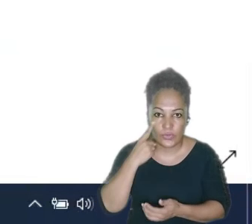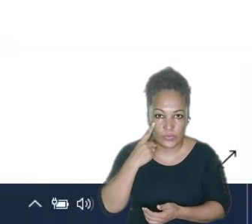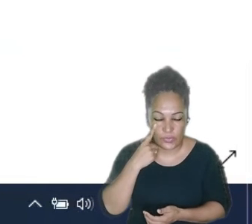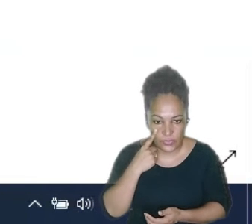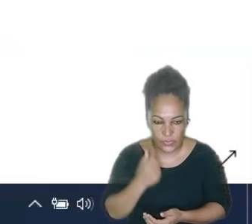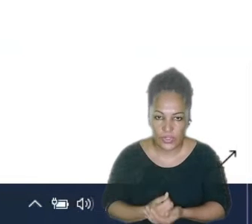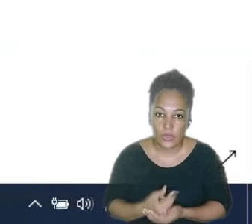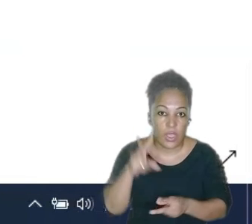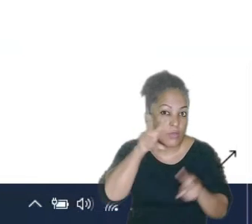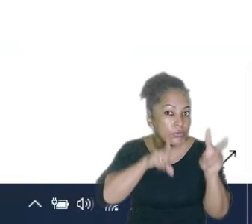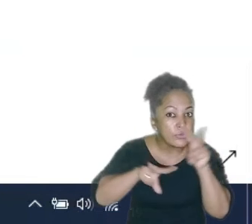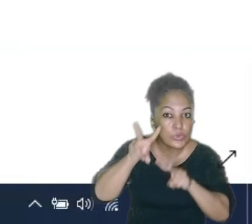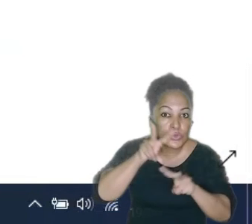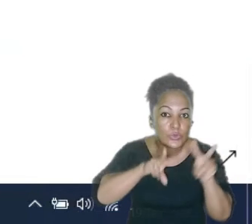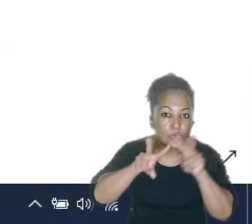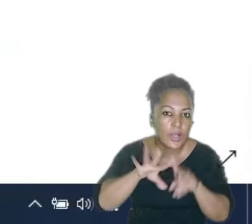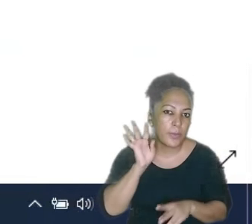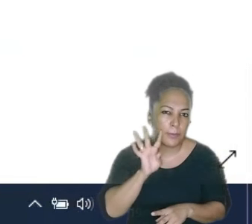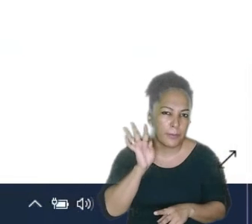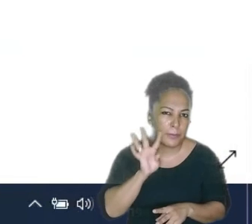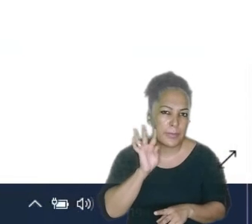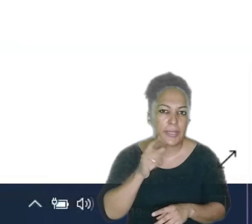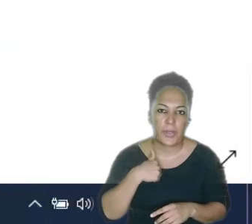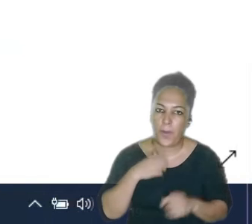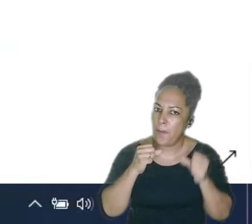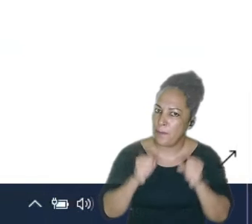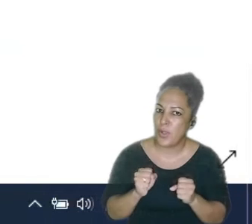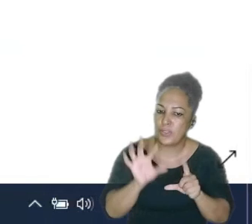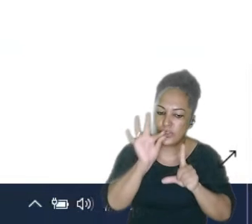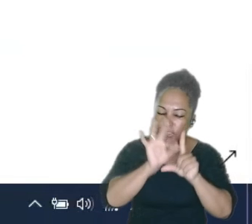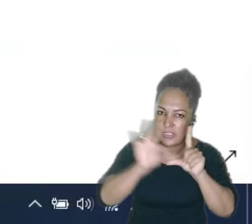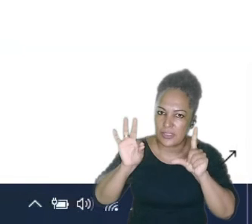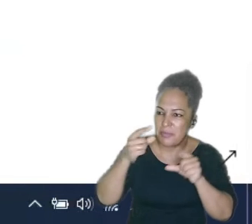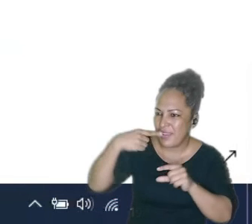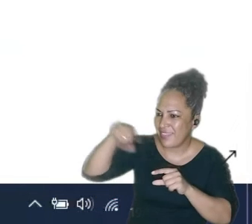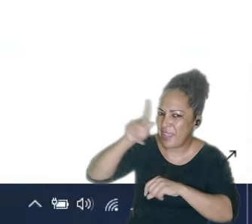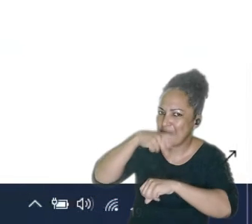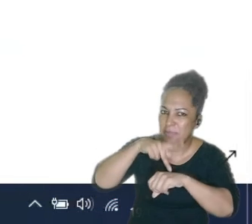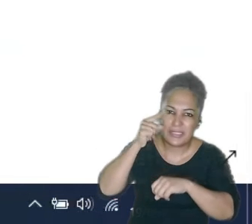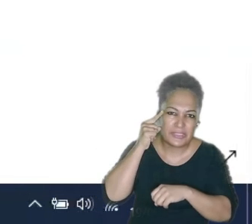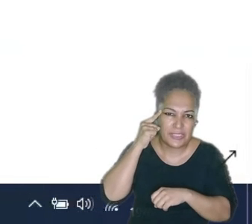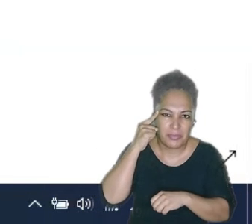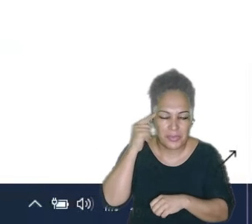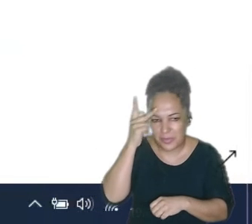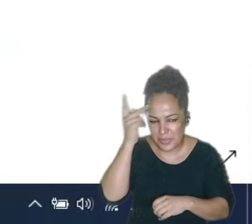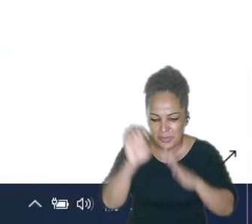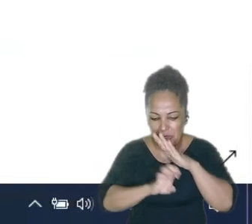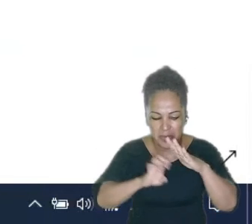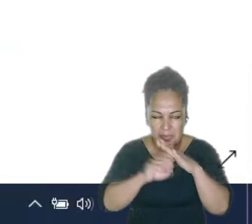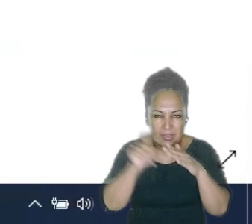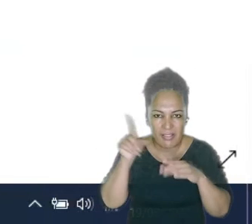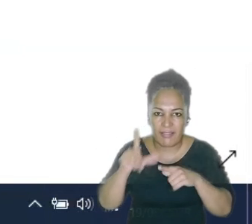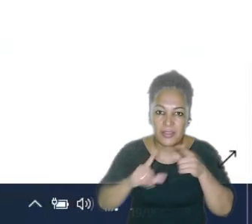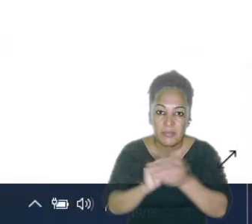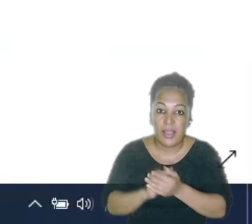máximo e mínimo. Tá vendo? É uma coisa visual. E o mais legal, gente, eu posso pegar esse diagrama aqui e mandar lá para um japonesinho agora lá que